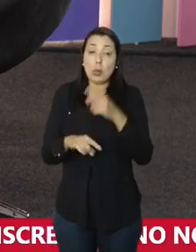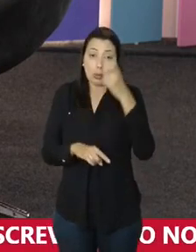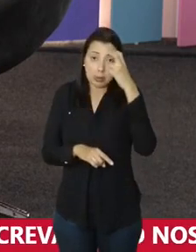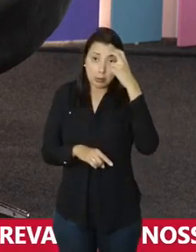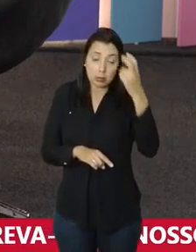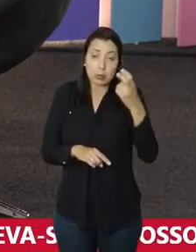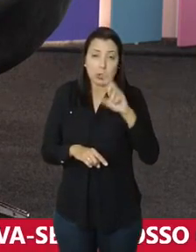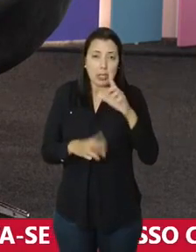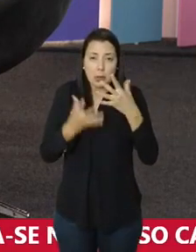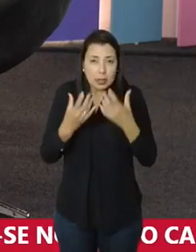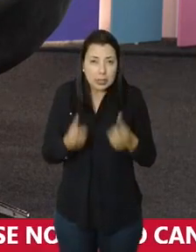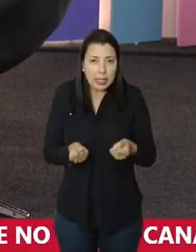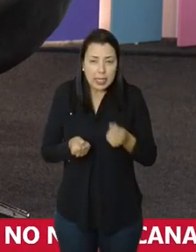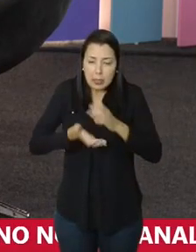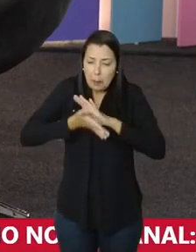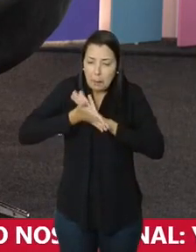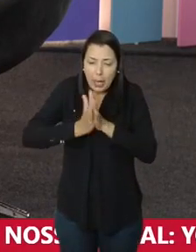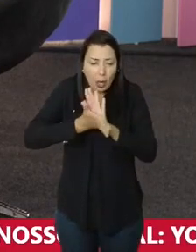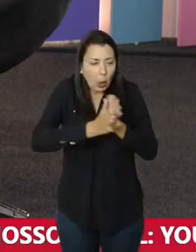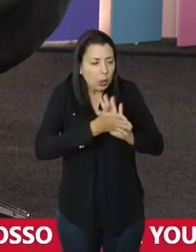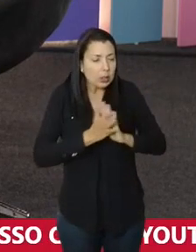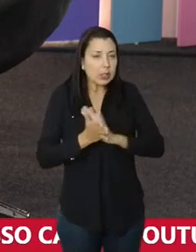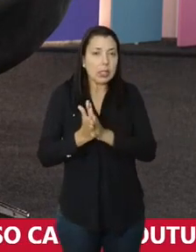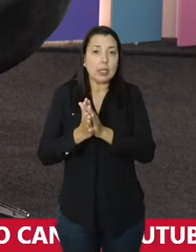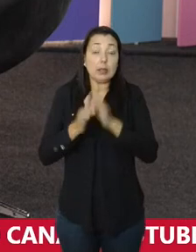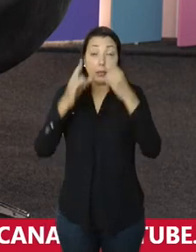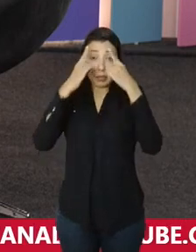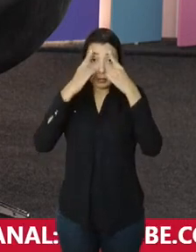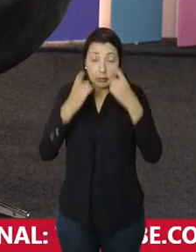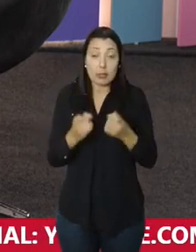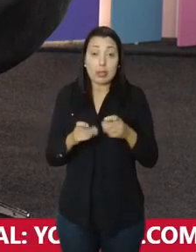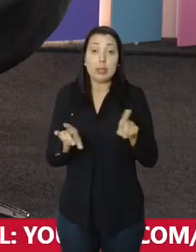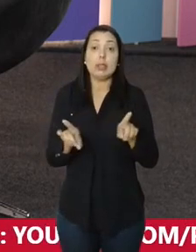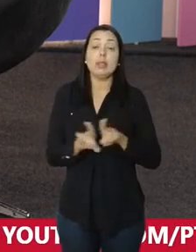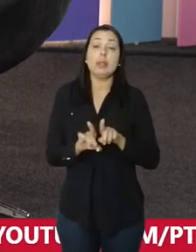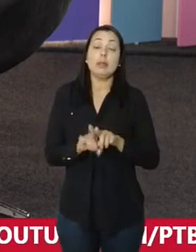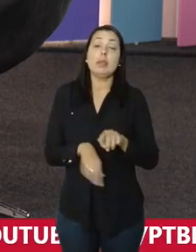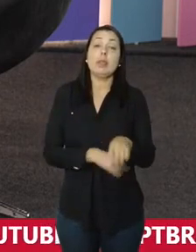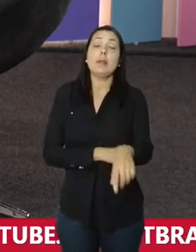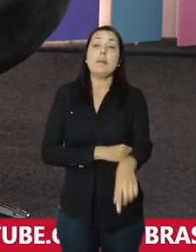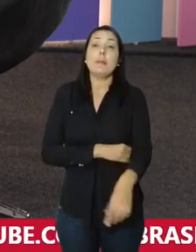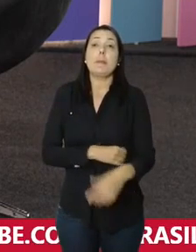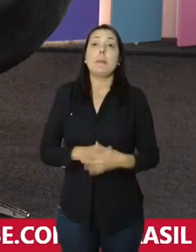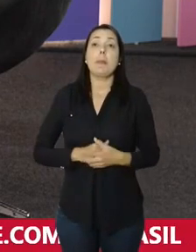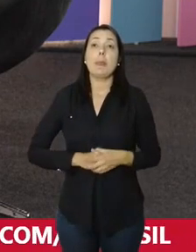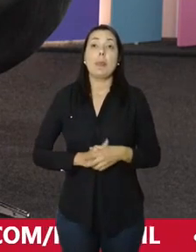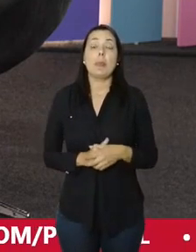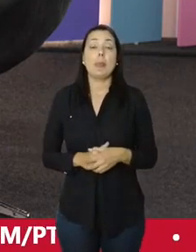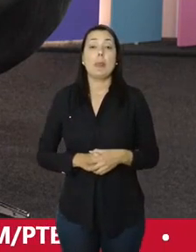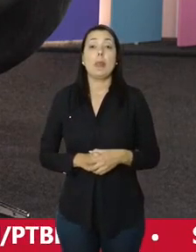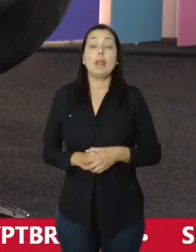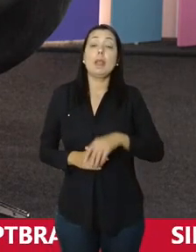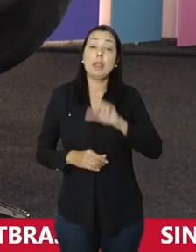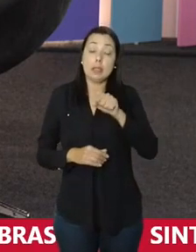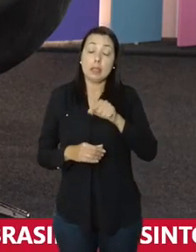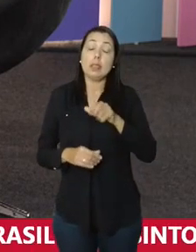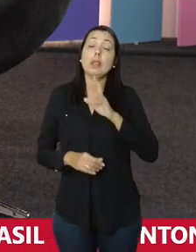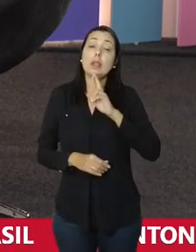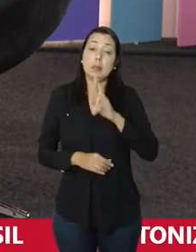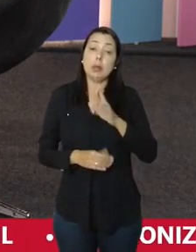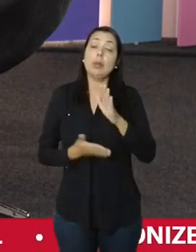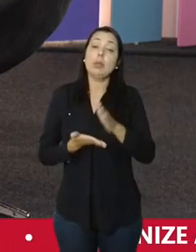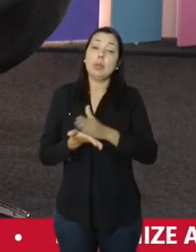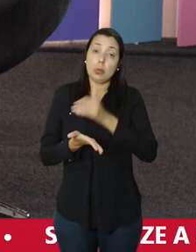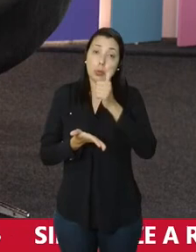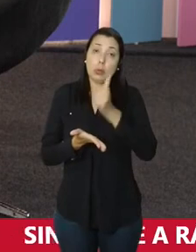da intolerância, do preconceito e da violência. E foi esse o resultado do